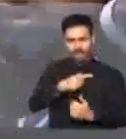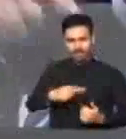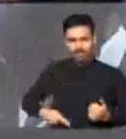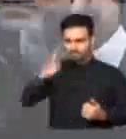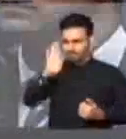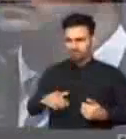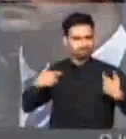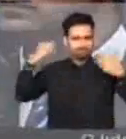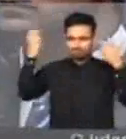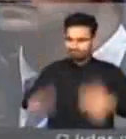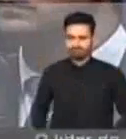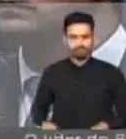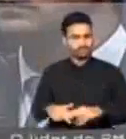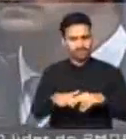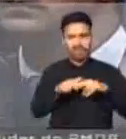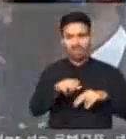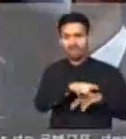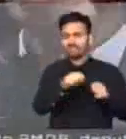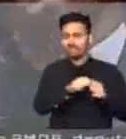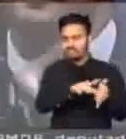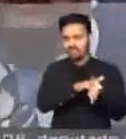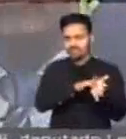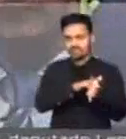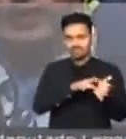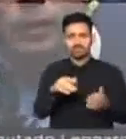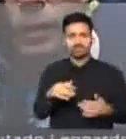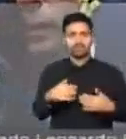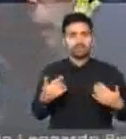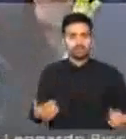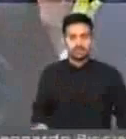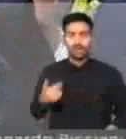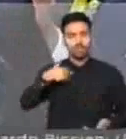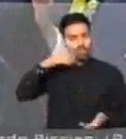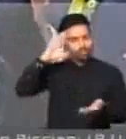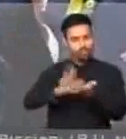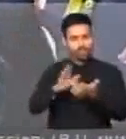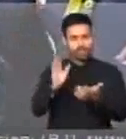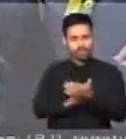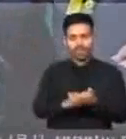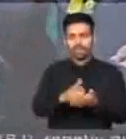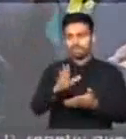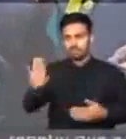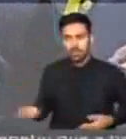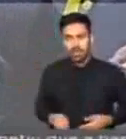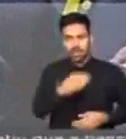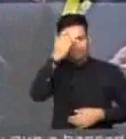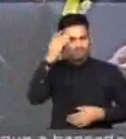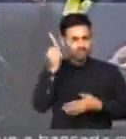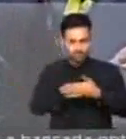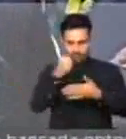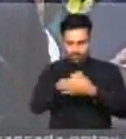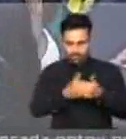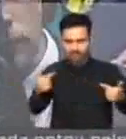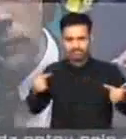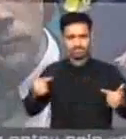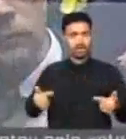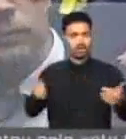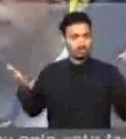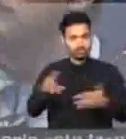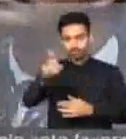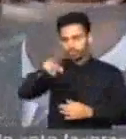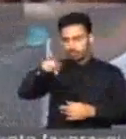e que aqui comandam ela. Como em, voto, em homenagem aos milhões de lutadores que hoje lutam e